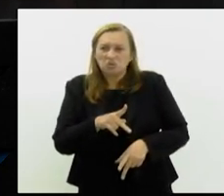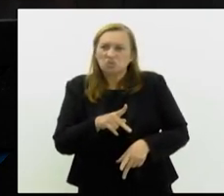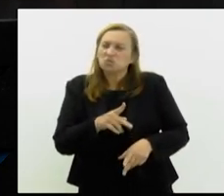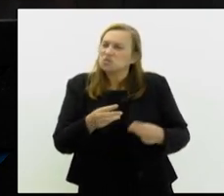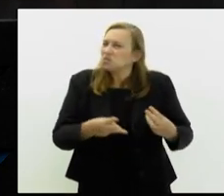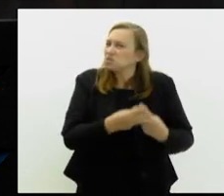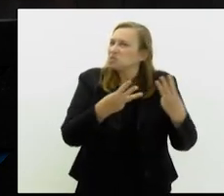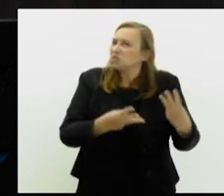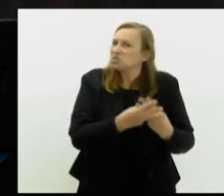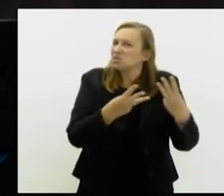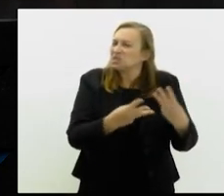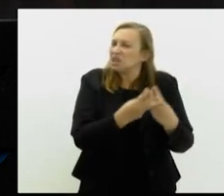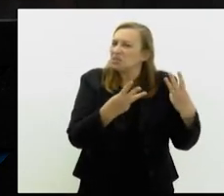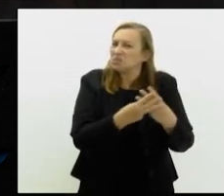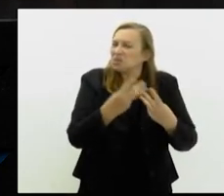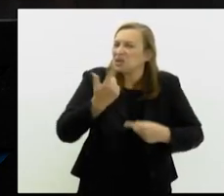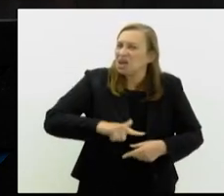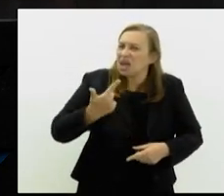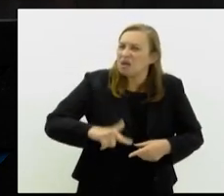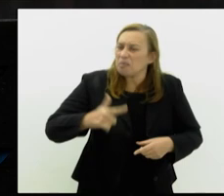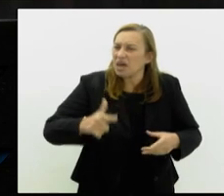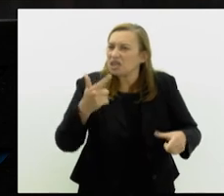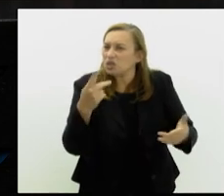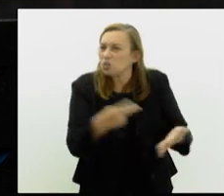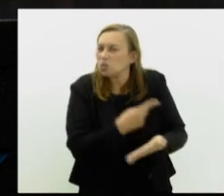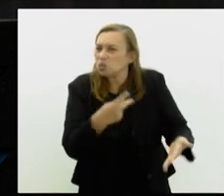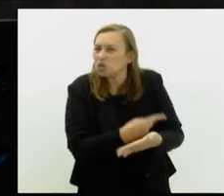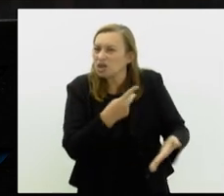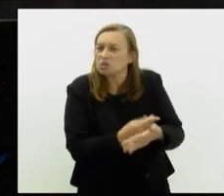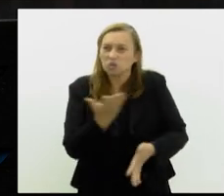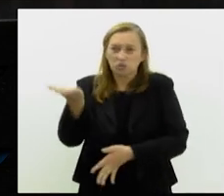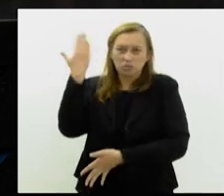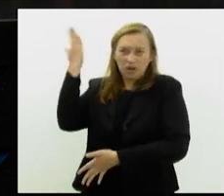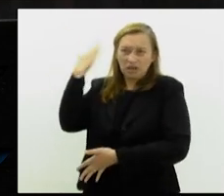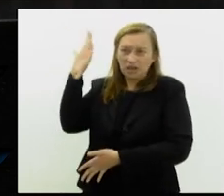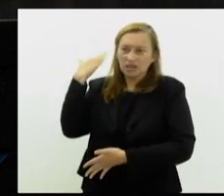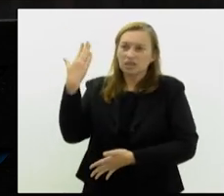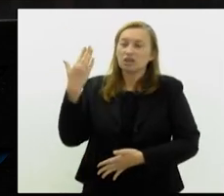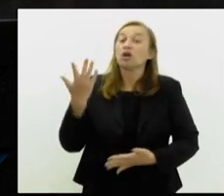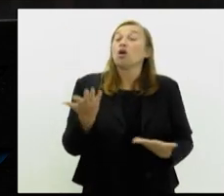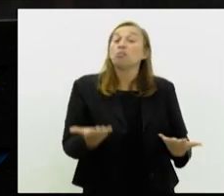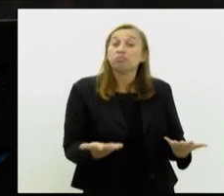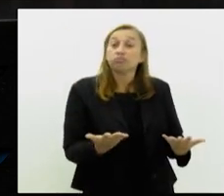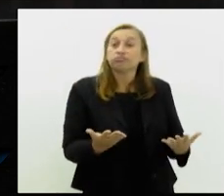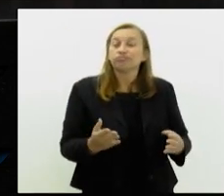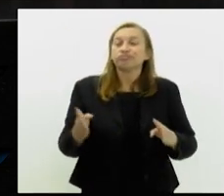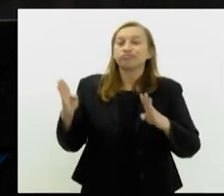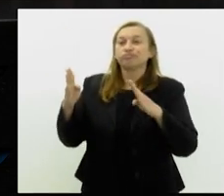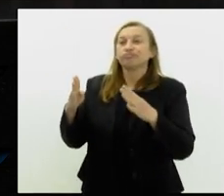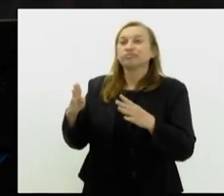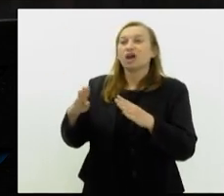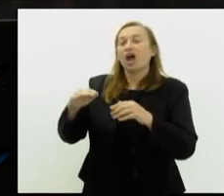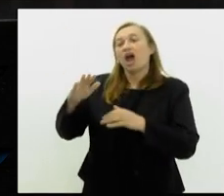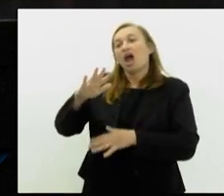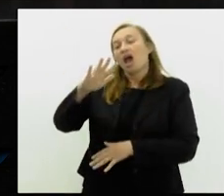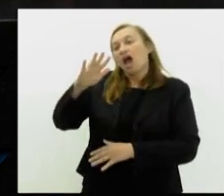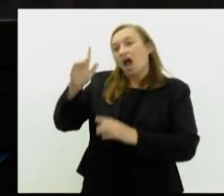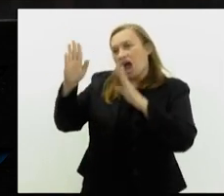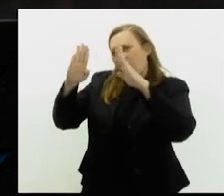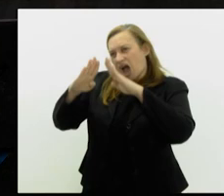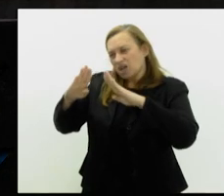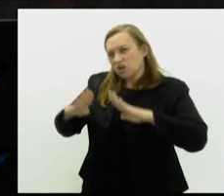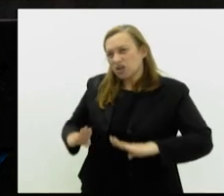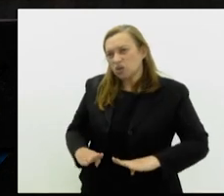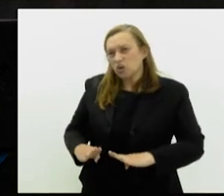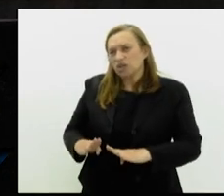ações realizadas no passado pelos Adoradores de Hitler da Alemanha nazista e terminou dizendo